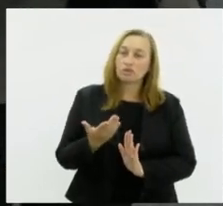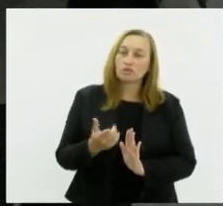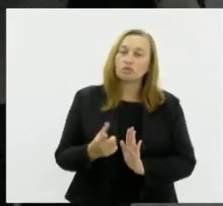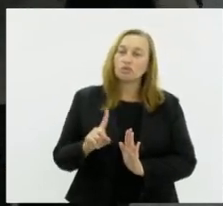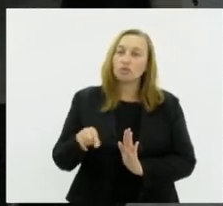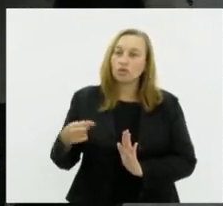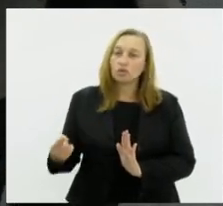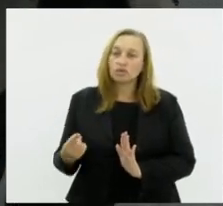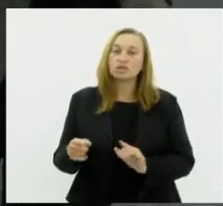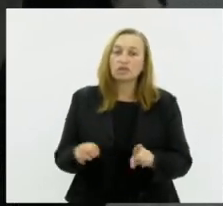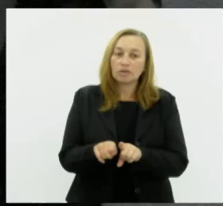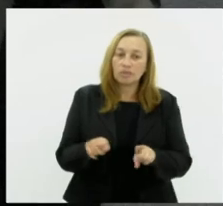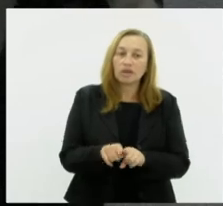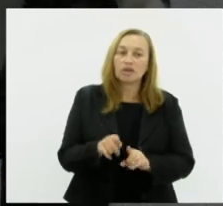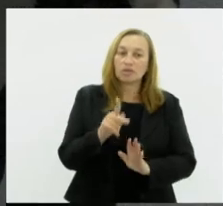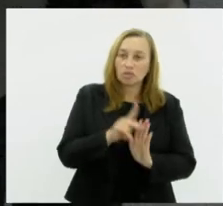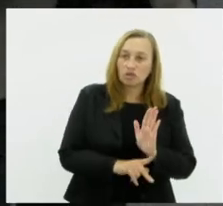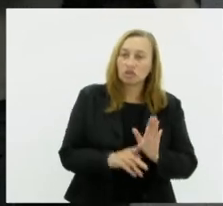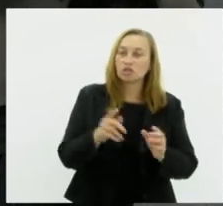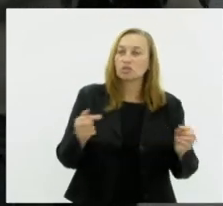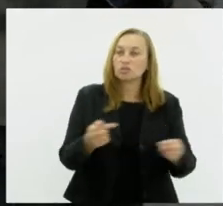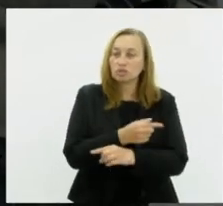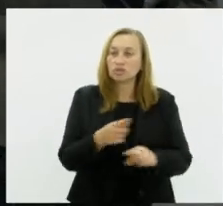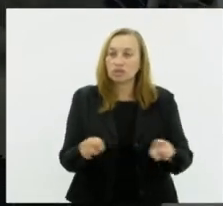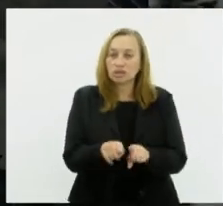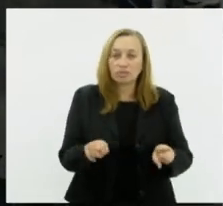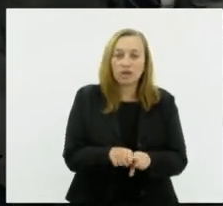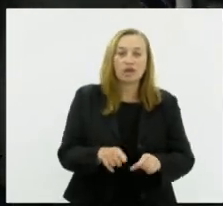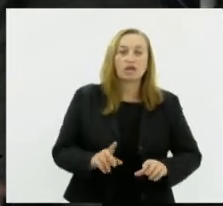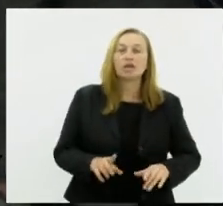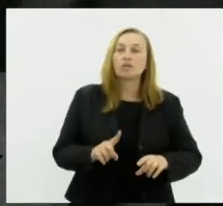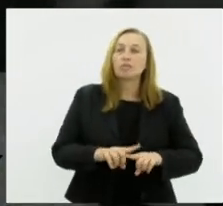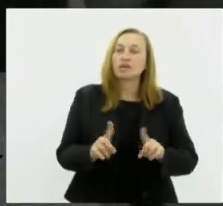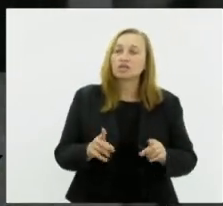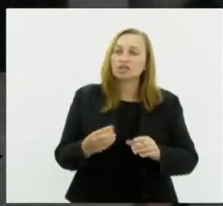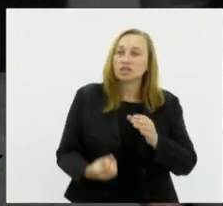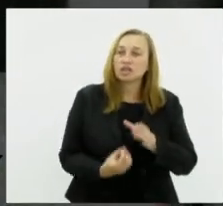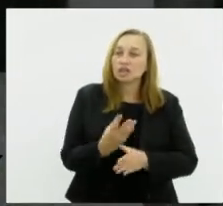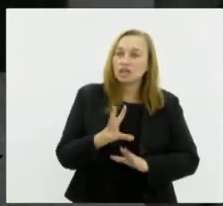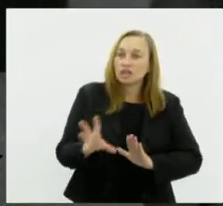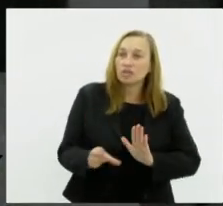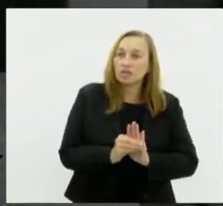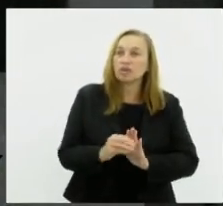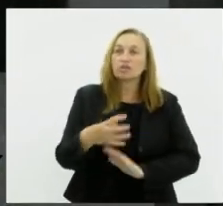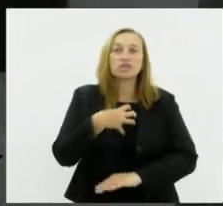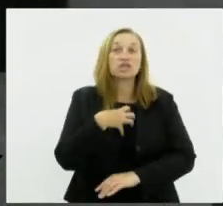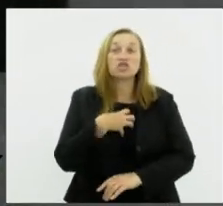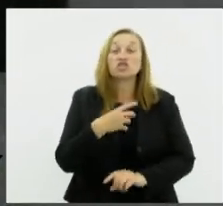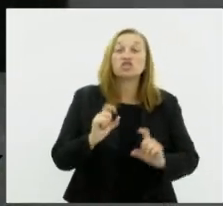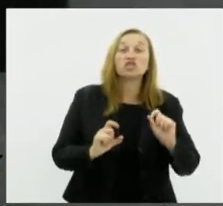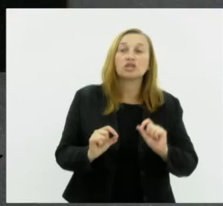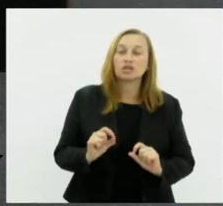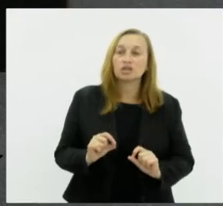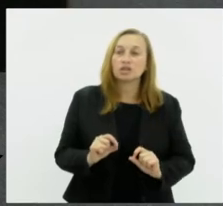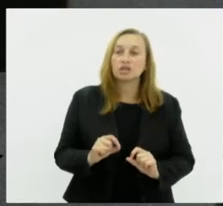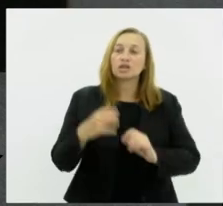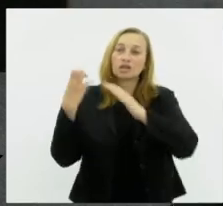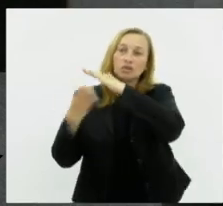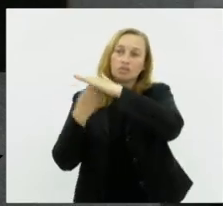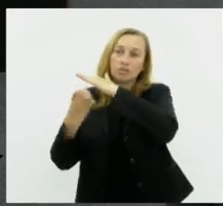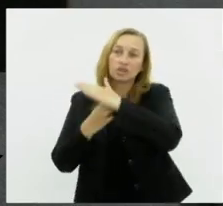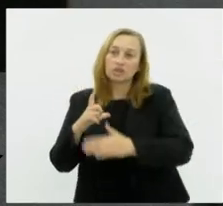projeto. Só que, além disso, a gente está fazendo emendas no sentido de que empresas que têm um subsídio do